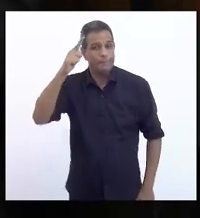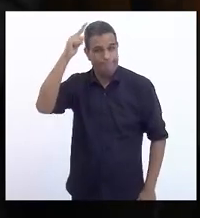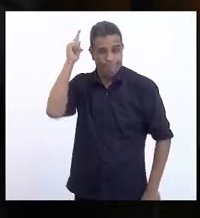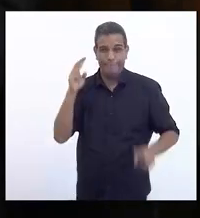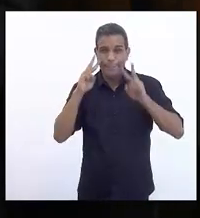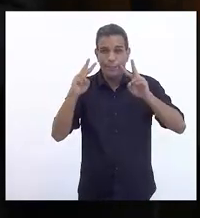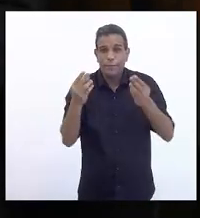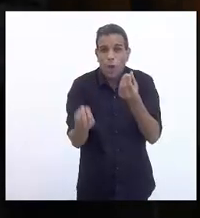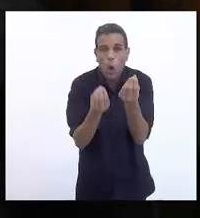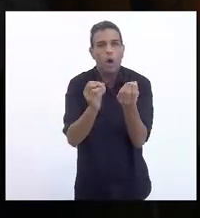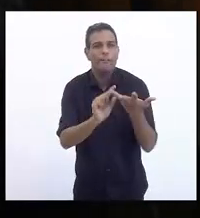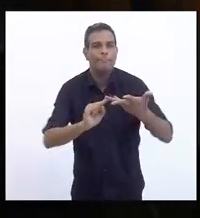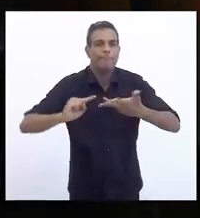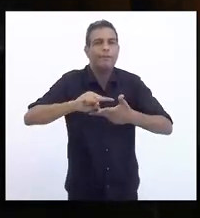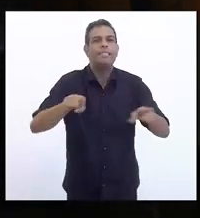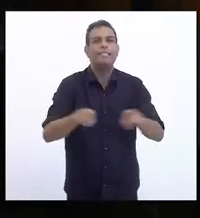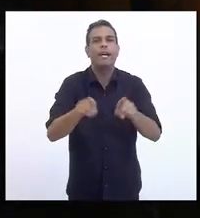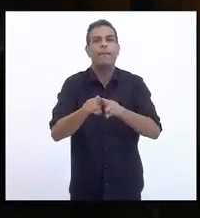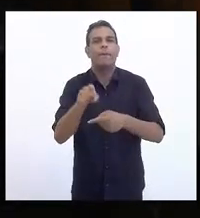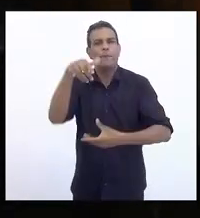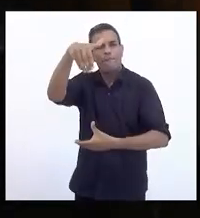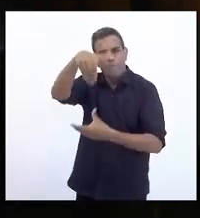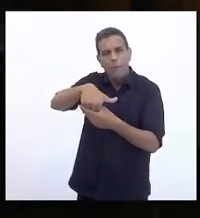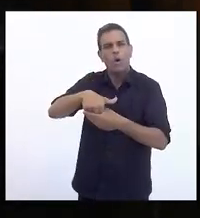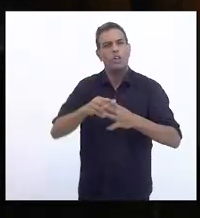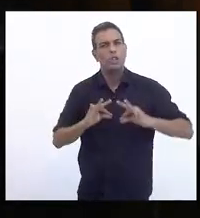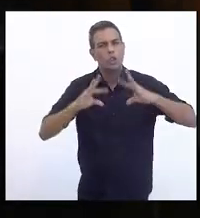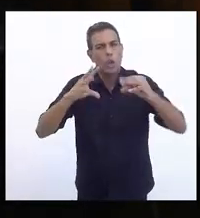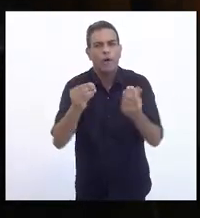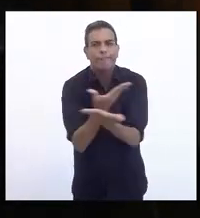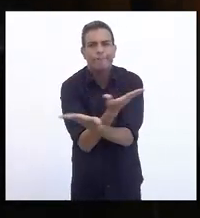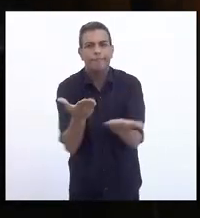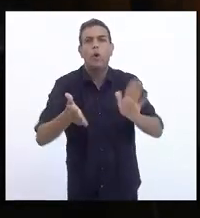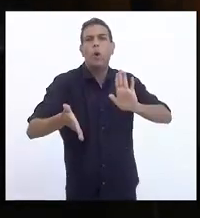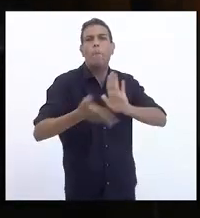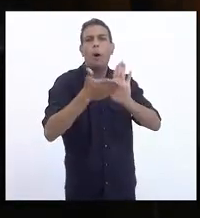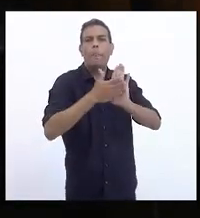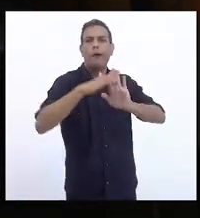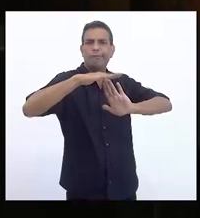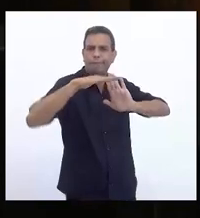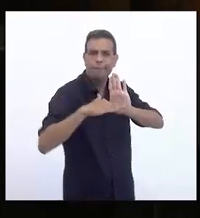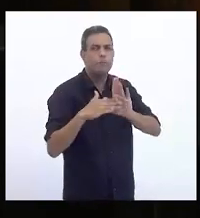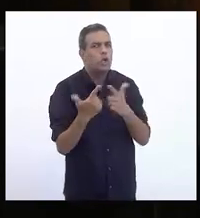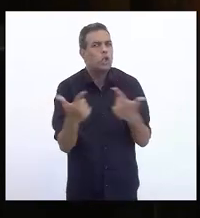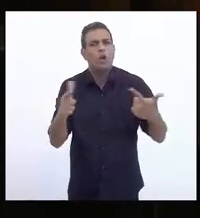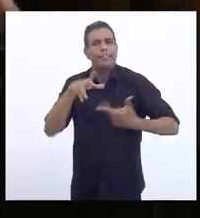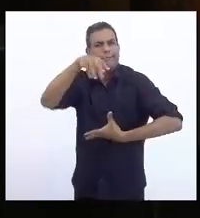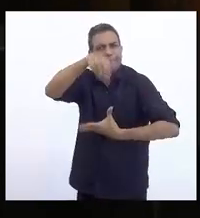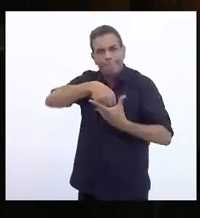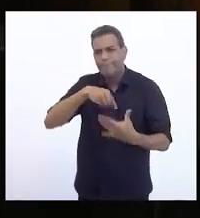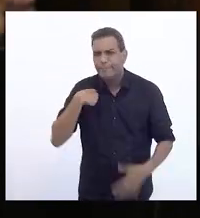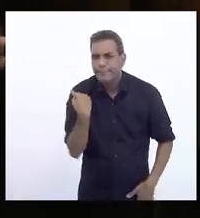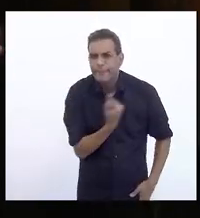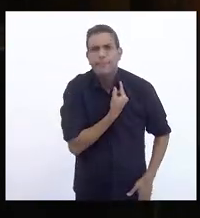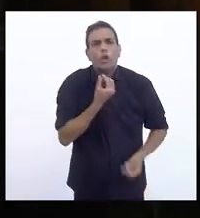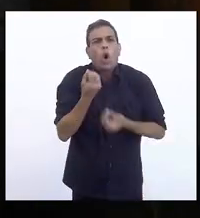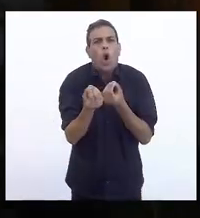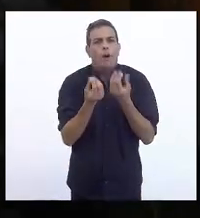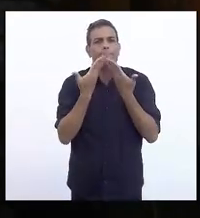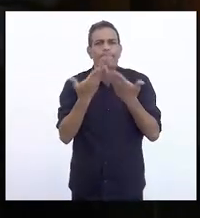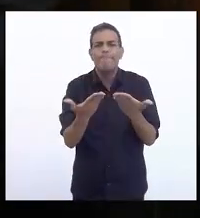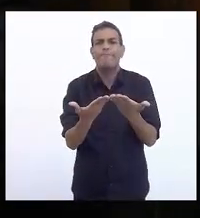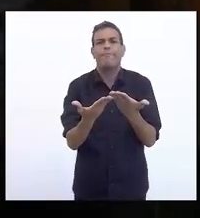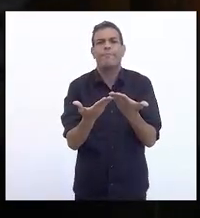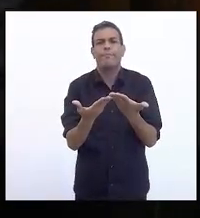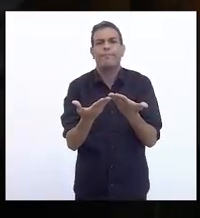aqui, e vocês viram como eu votei aqui, um voto protocolar, sem nenhum entusiasmo, eu não tenho nenhum entusiasmo por esse